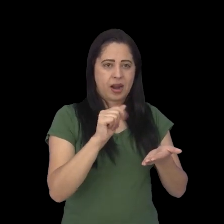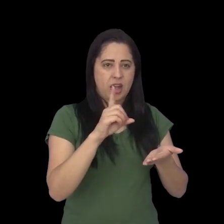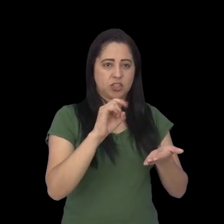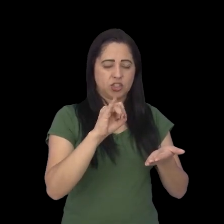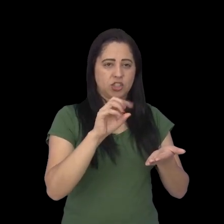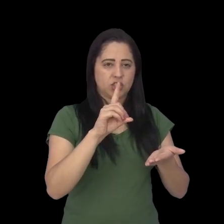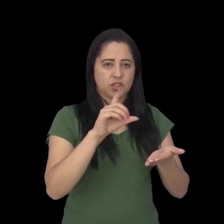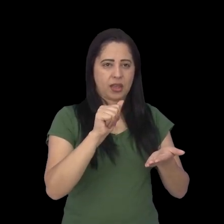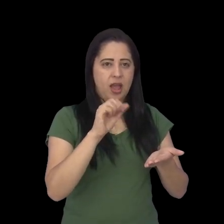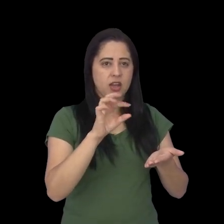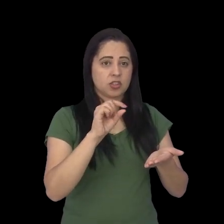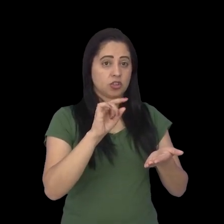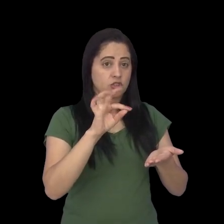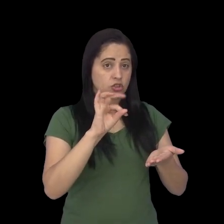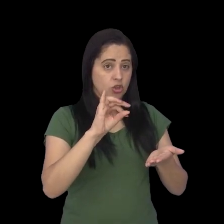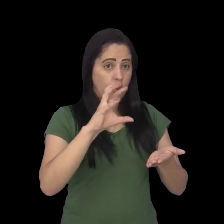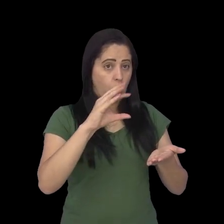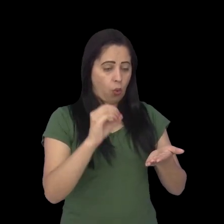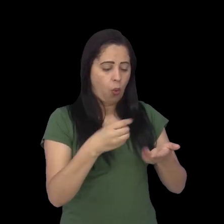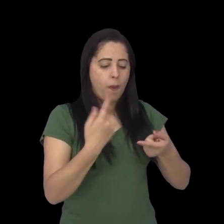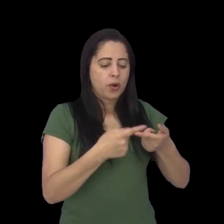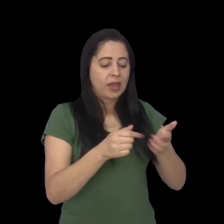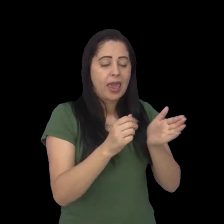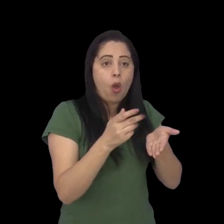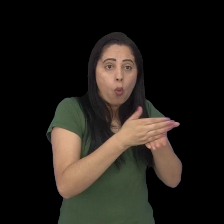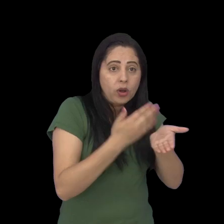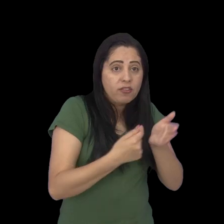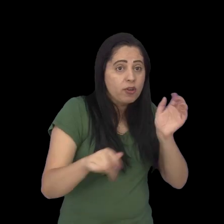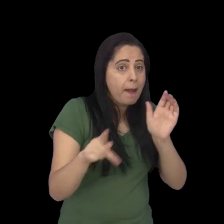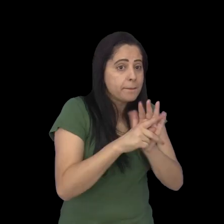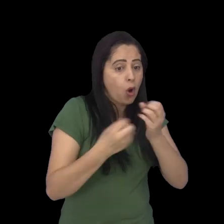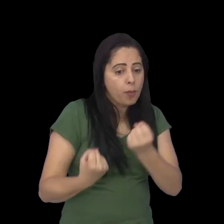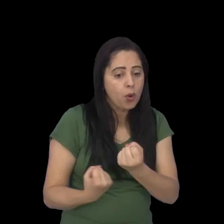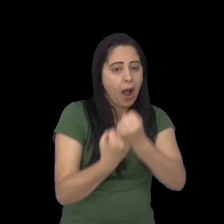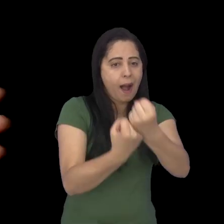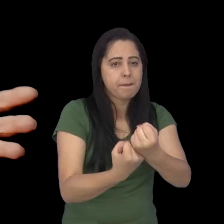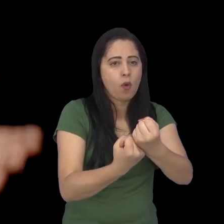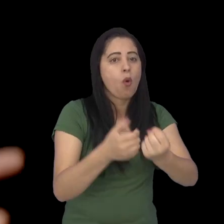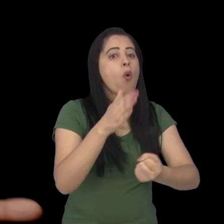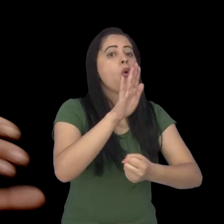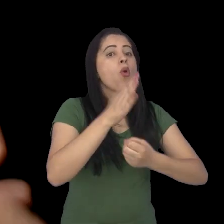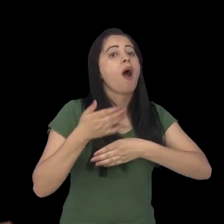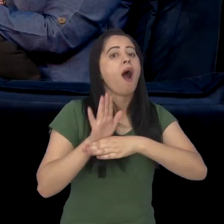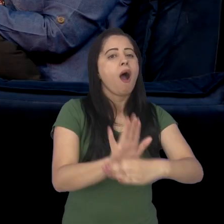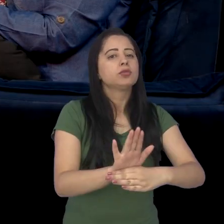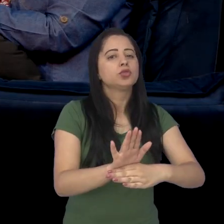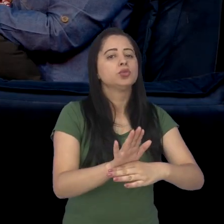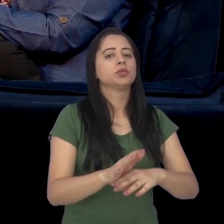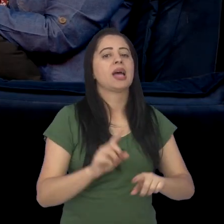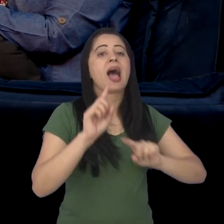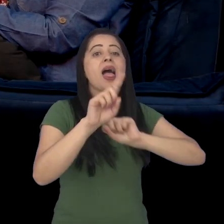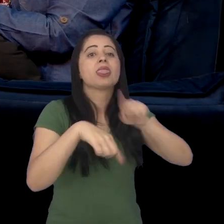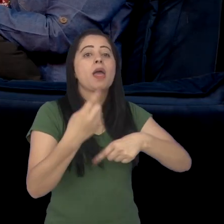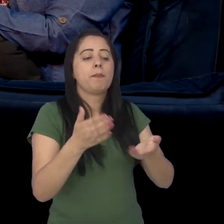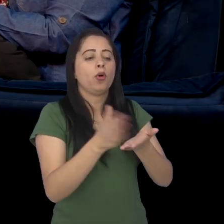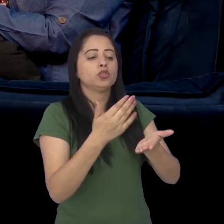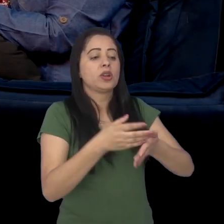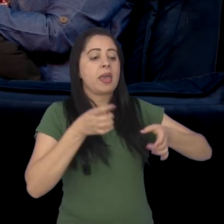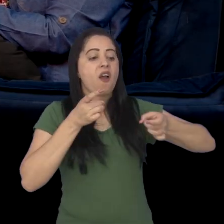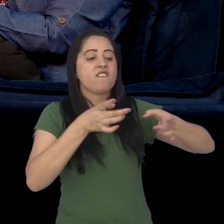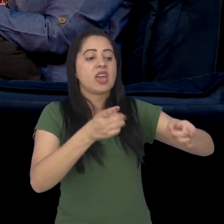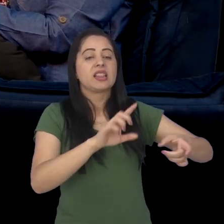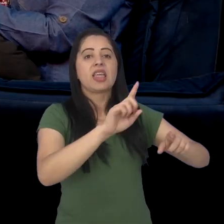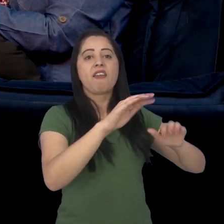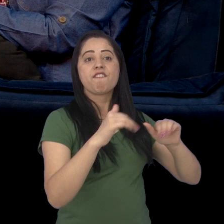paradidático porque é um livro de apoio. Não é aquele que é usado na escola. A escola, livro didático. Ele é um livro de